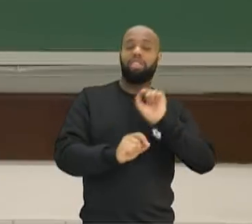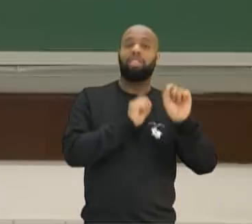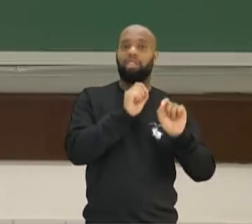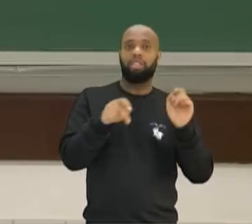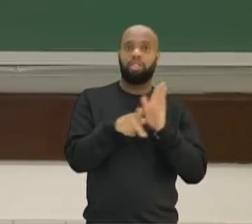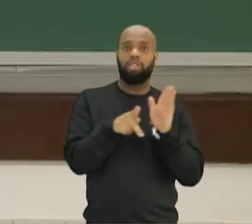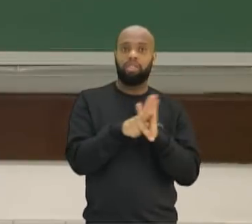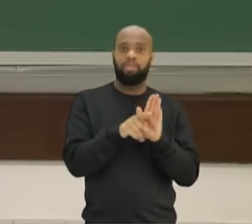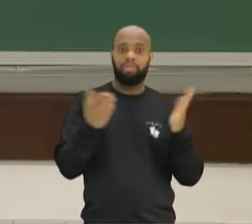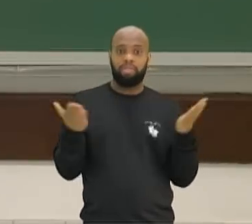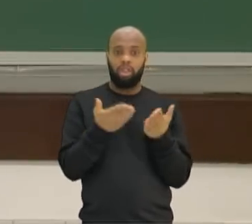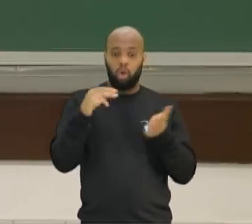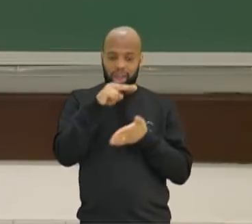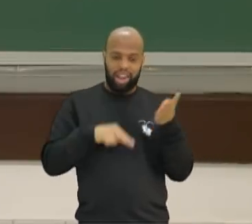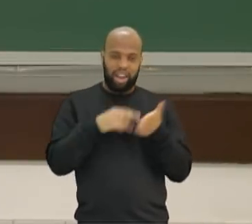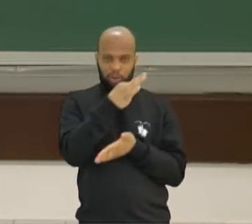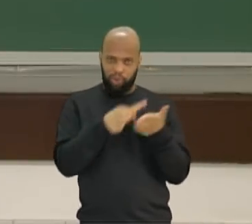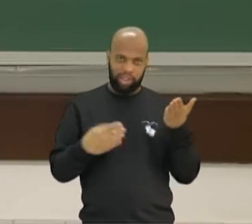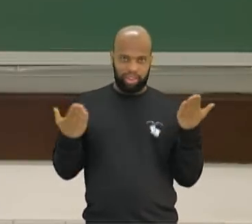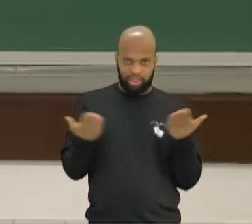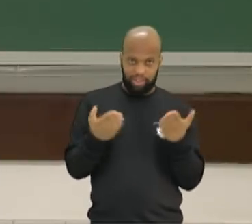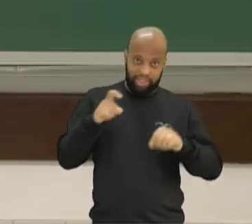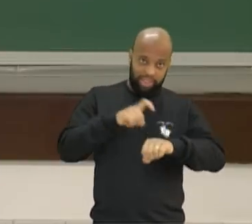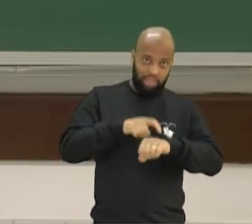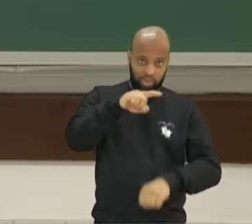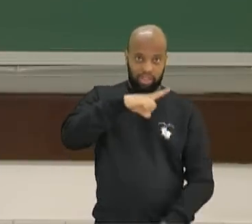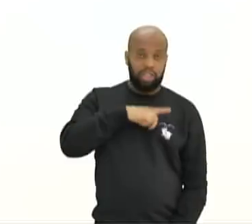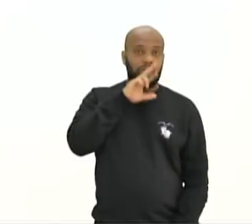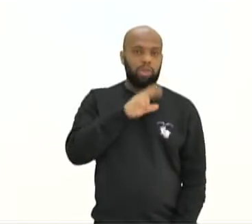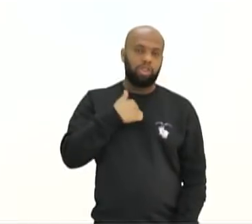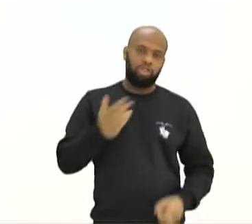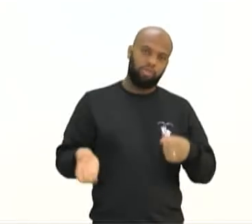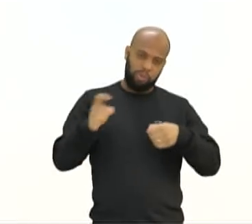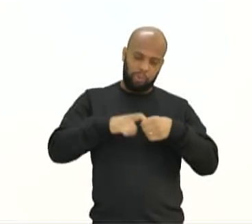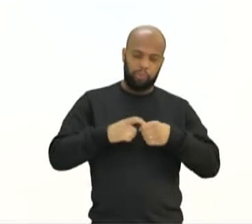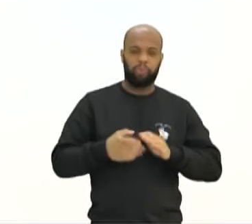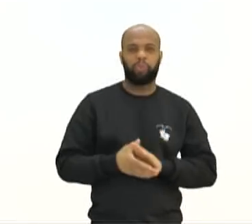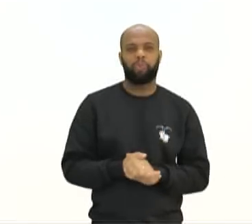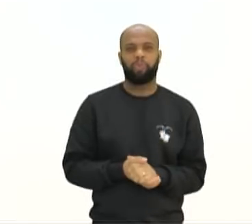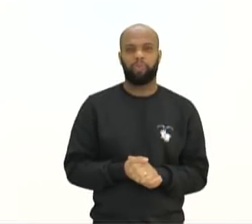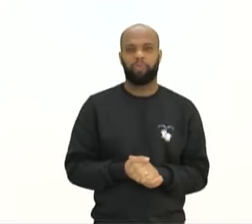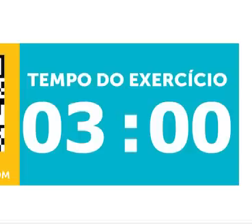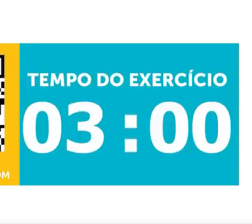para a leitura do nosso texto. Eu vou dar um tempo para você fazer isso e eu já volto.